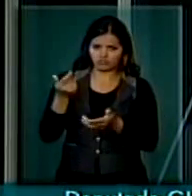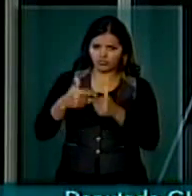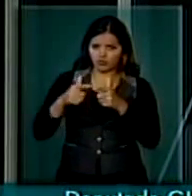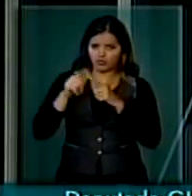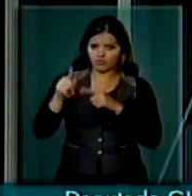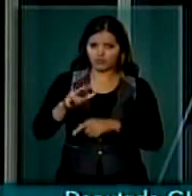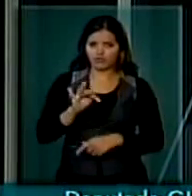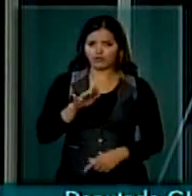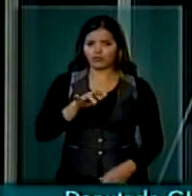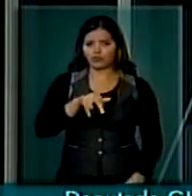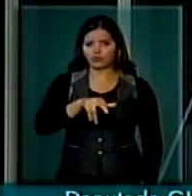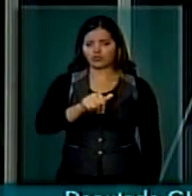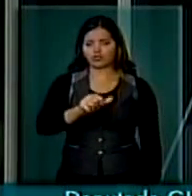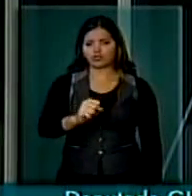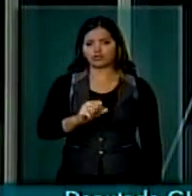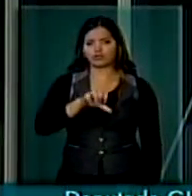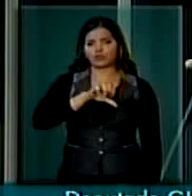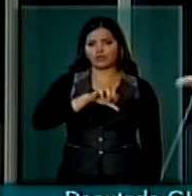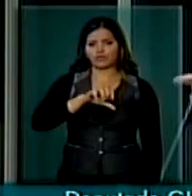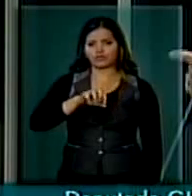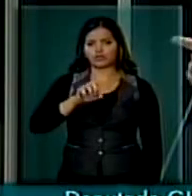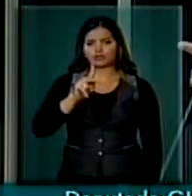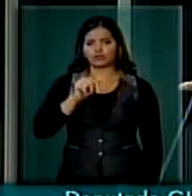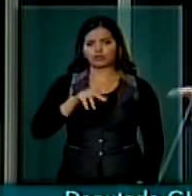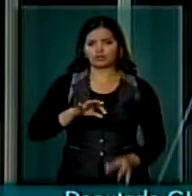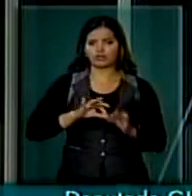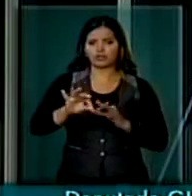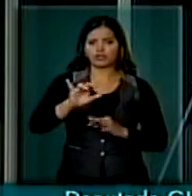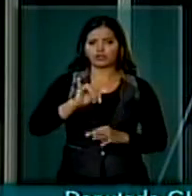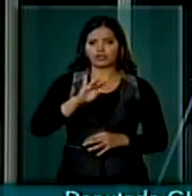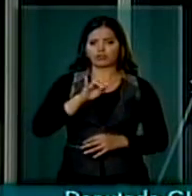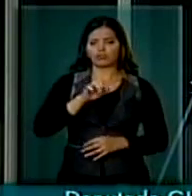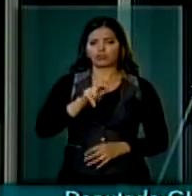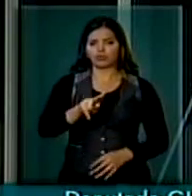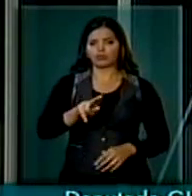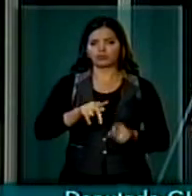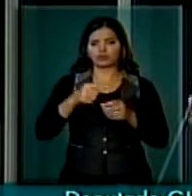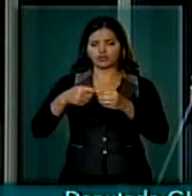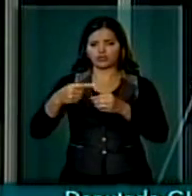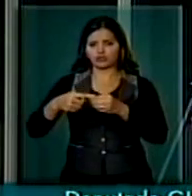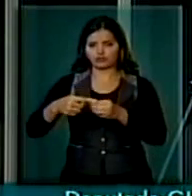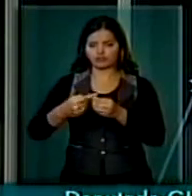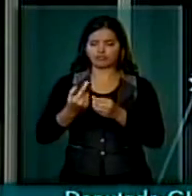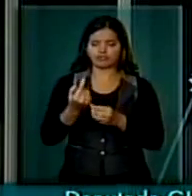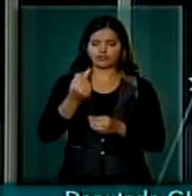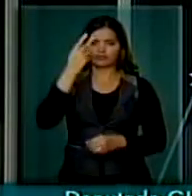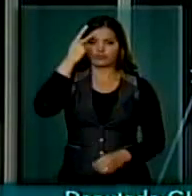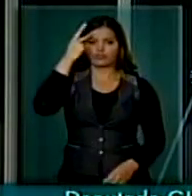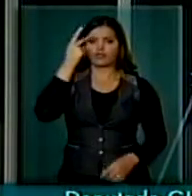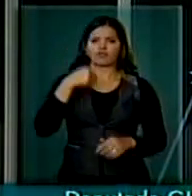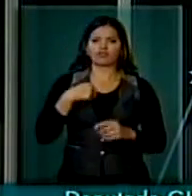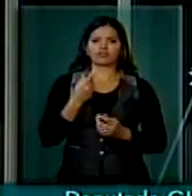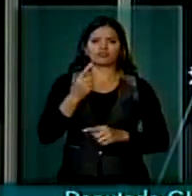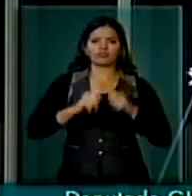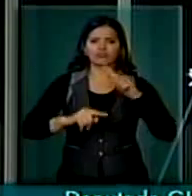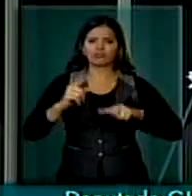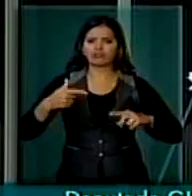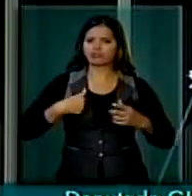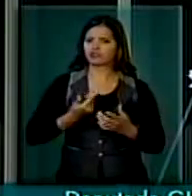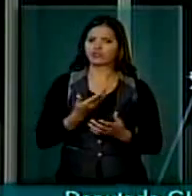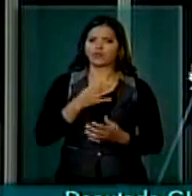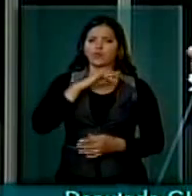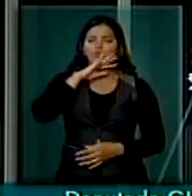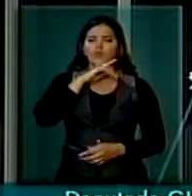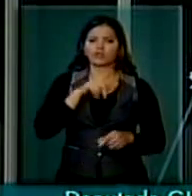transmissão cruzam os mais de 900 quilômetros que separam Itaipu de São Paulo. Equipamentos obsoletos, falta de manutenção e de